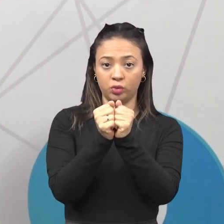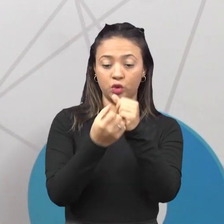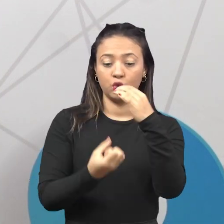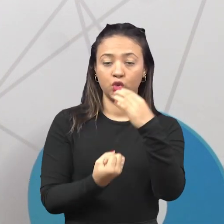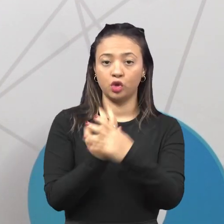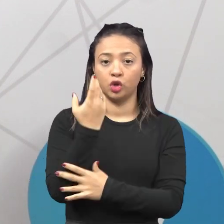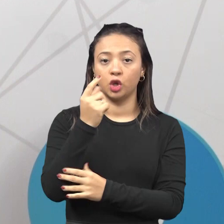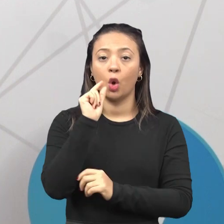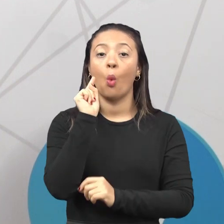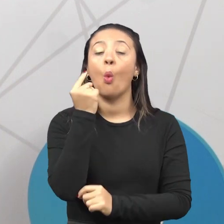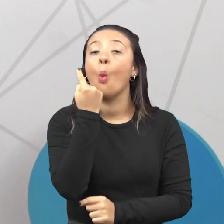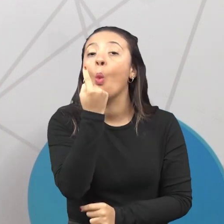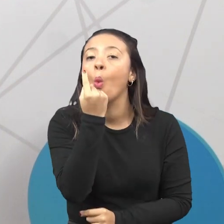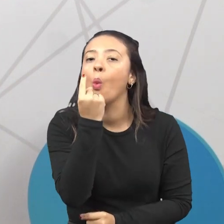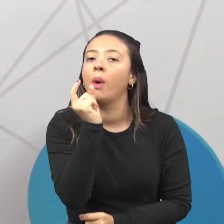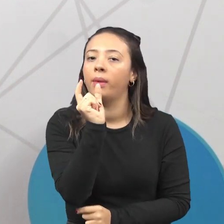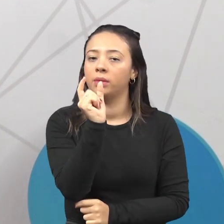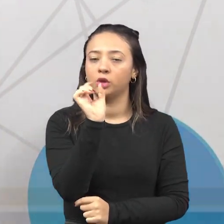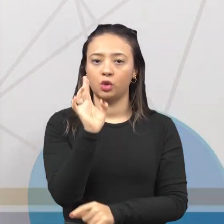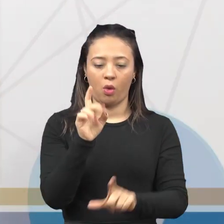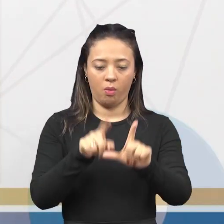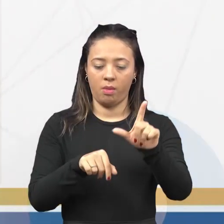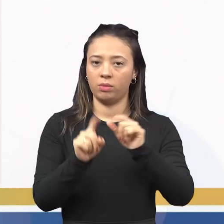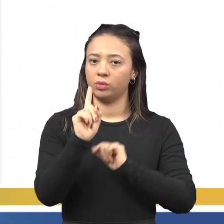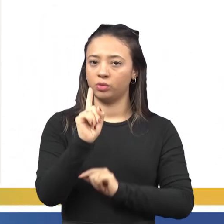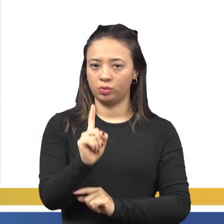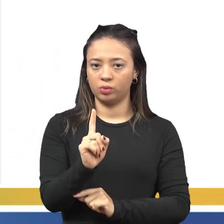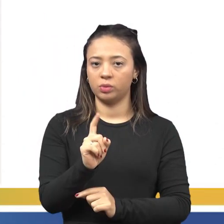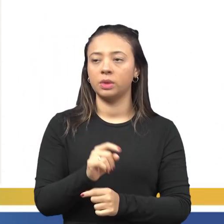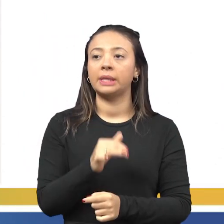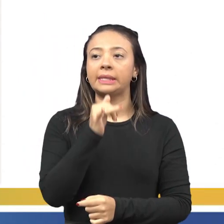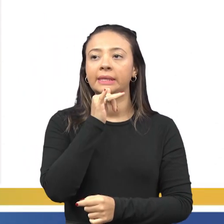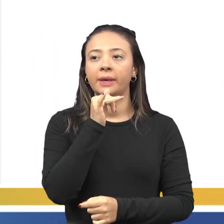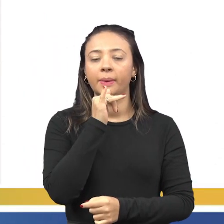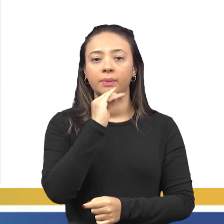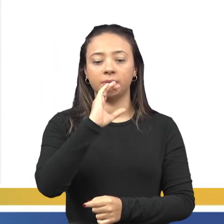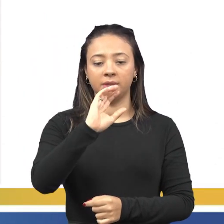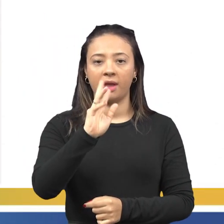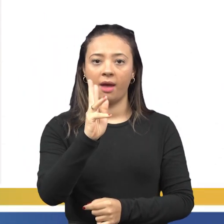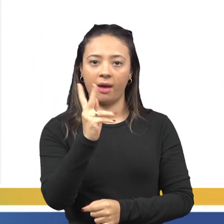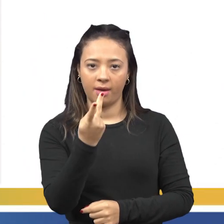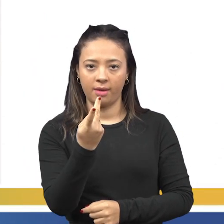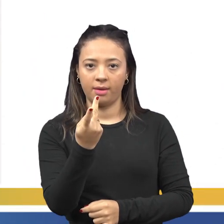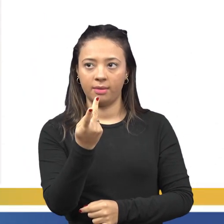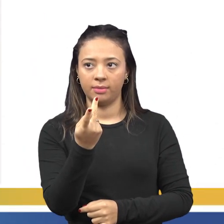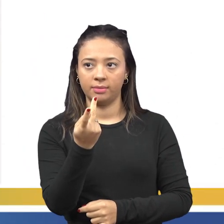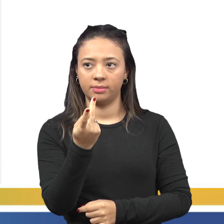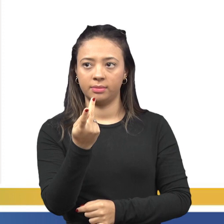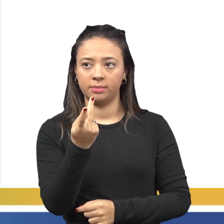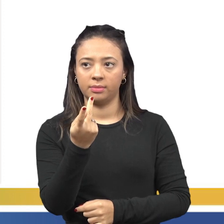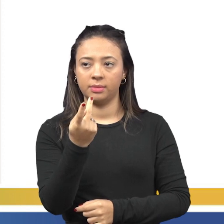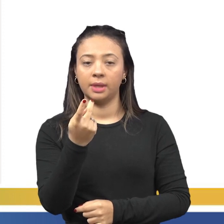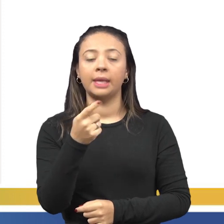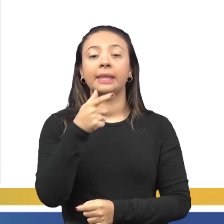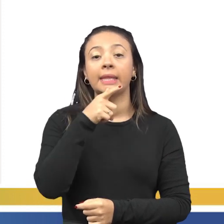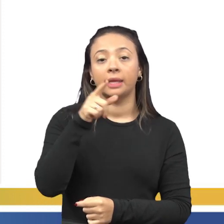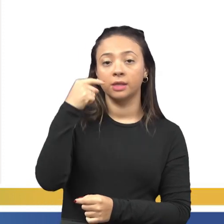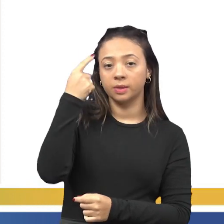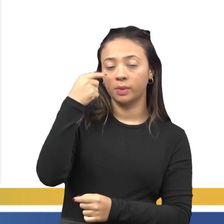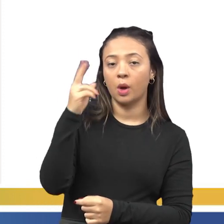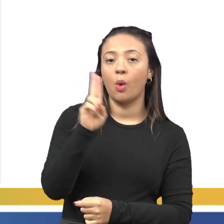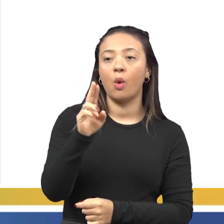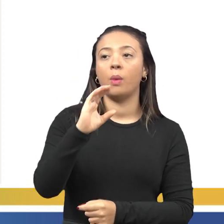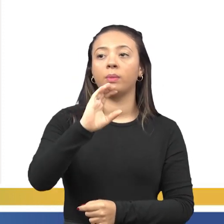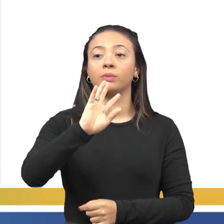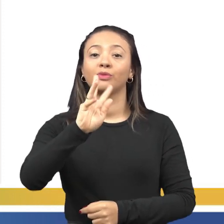um único som. Então, eu tenho o C, o H, né, que a gente conhece na língua portuguesa, que formamos o dígrafo che, da língua espanhola, certo?